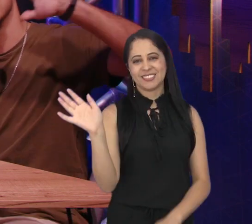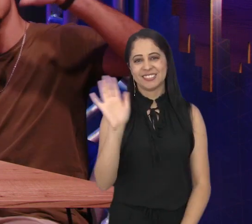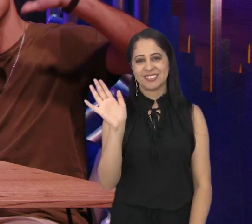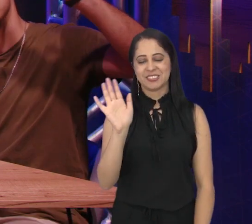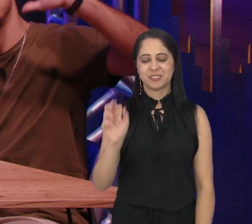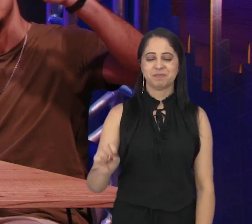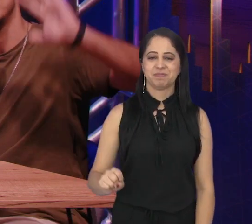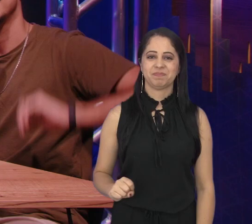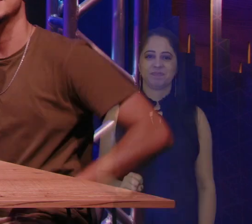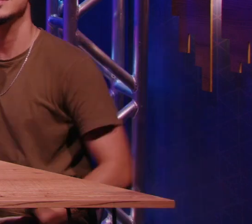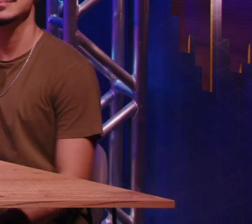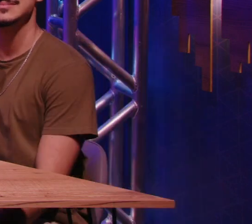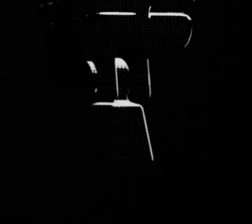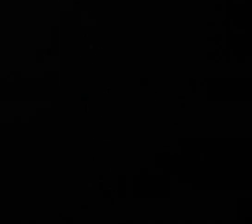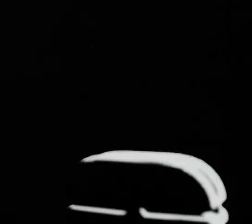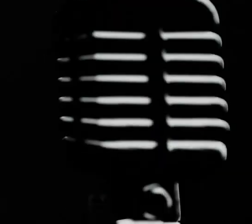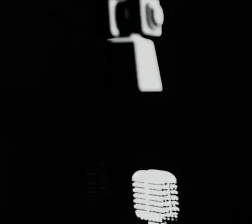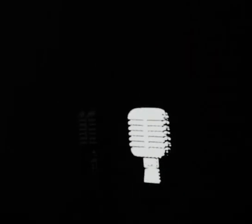Pessoal, até a próxima semana.